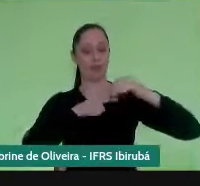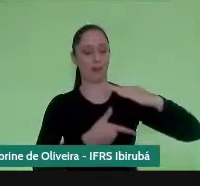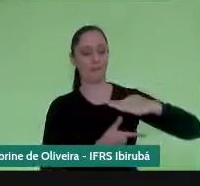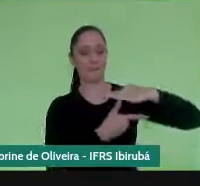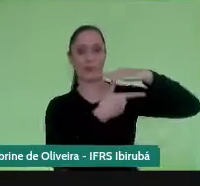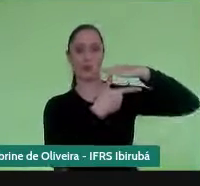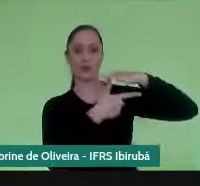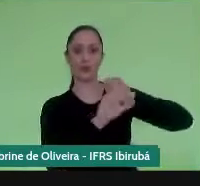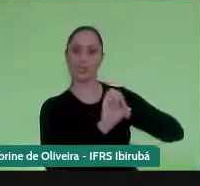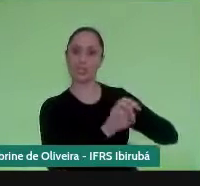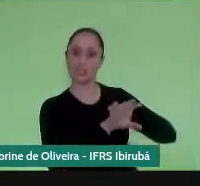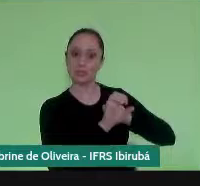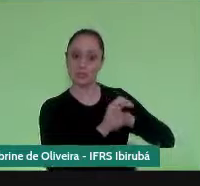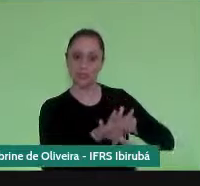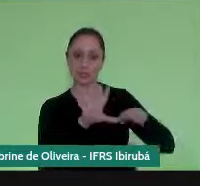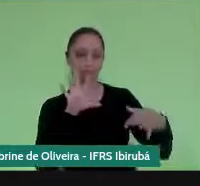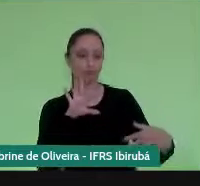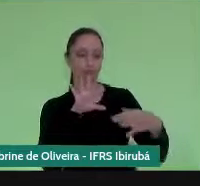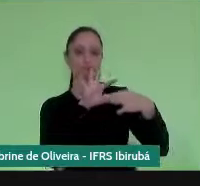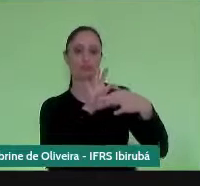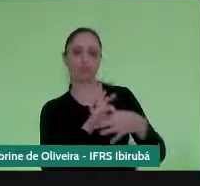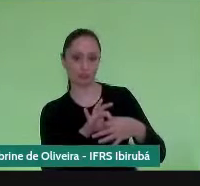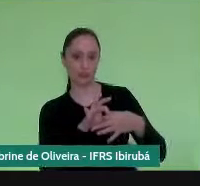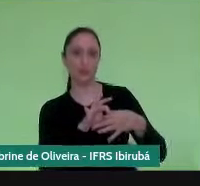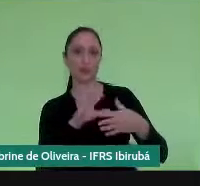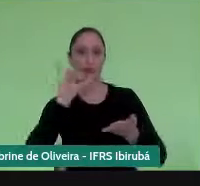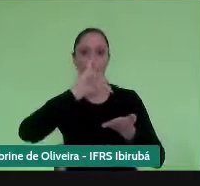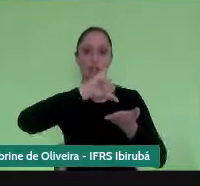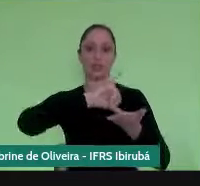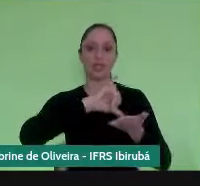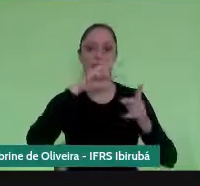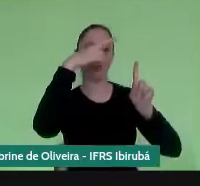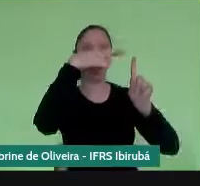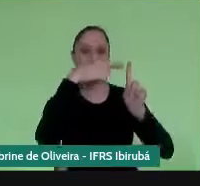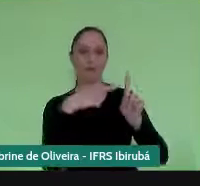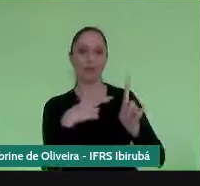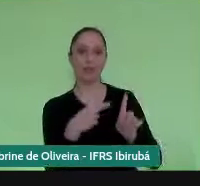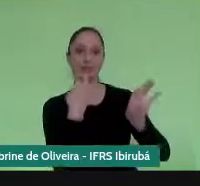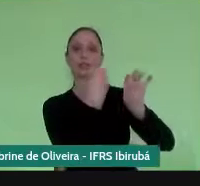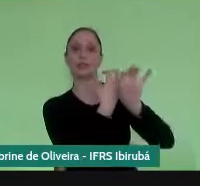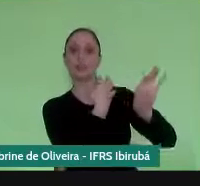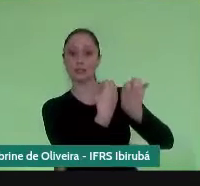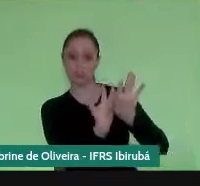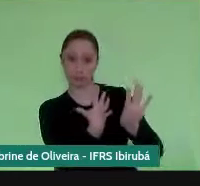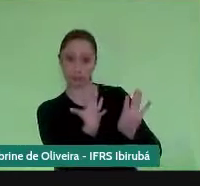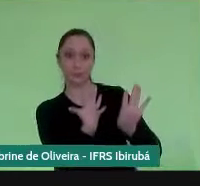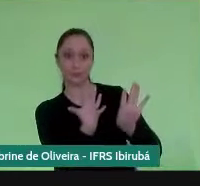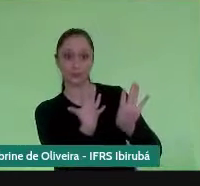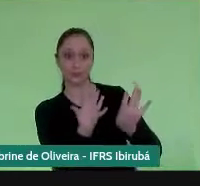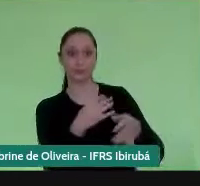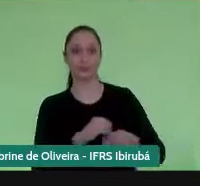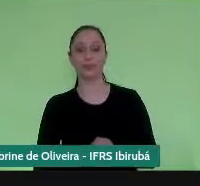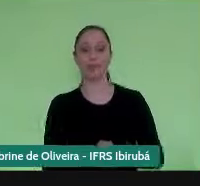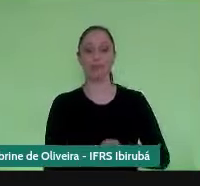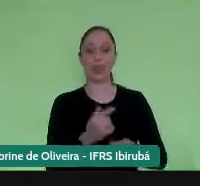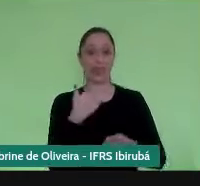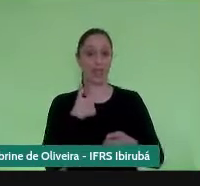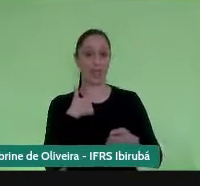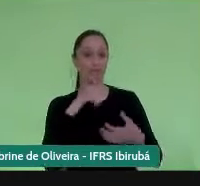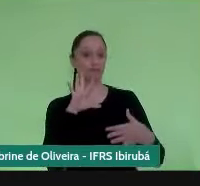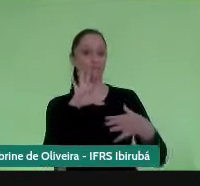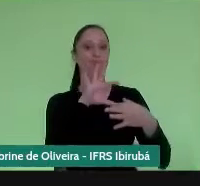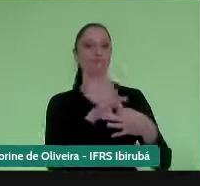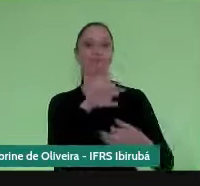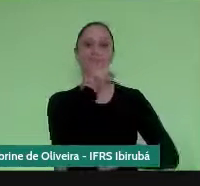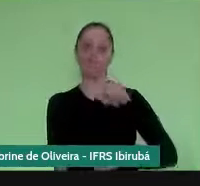a qual está vinculado o Centro de Referência em Educação à Distância, onde eu estou lotada e onde